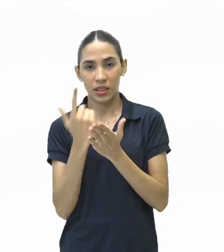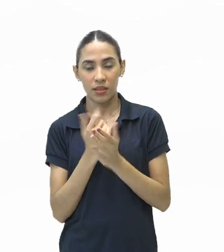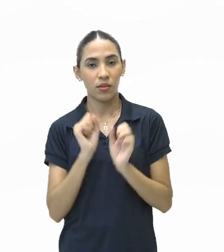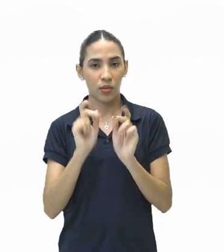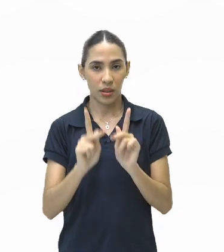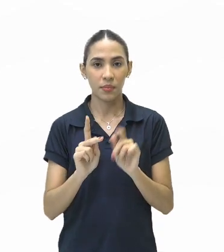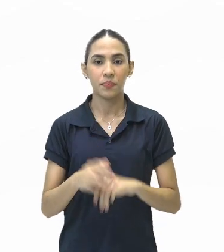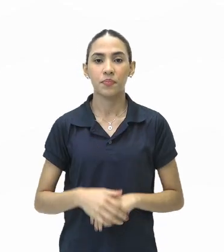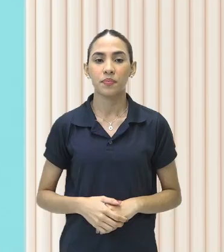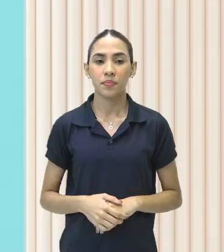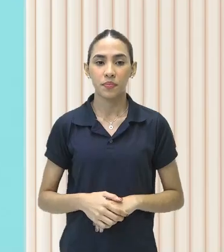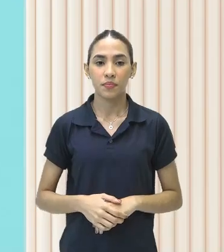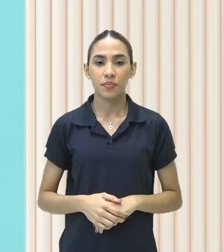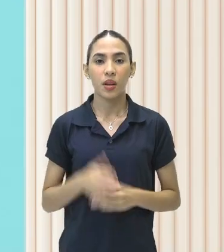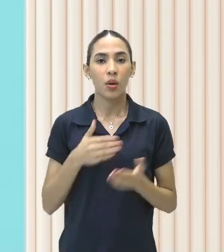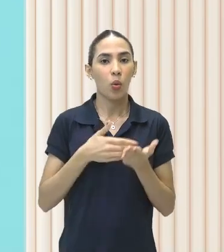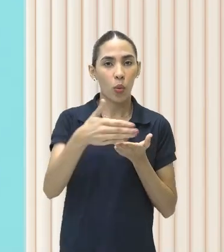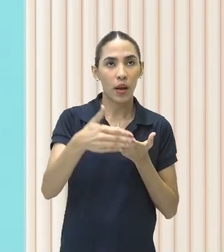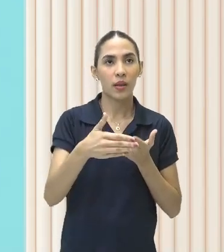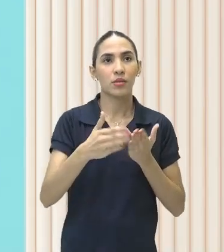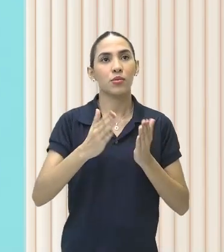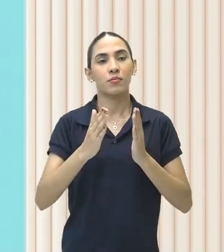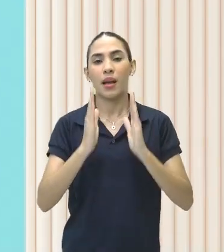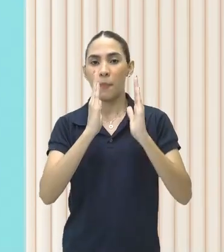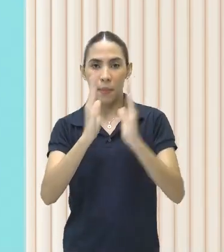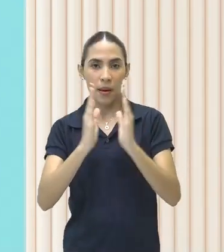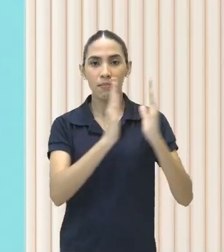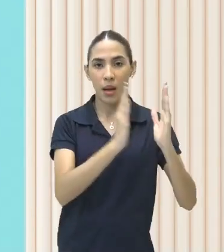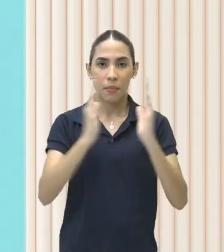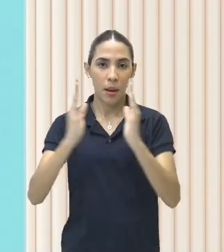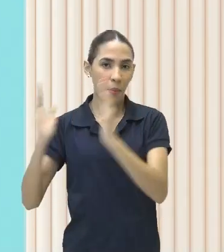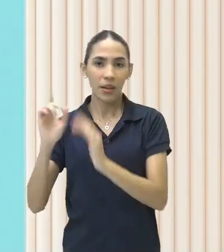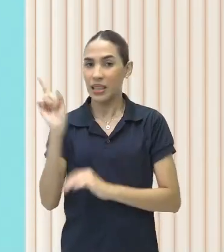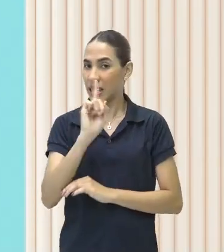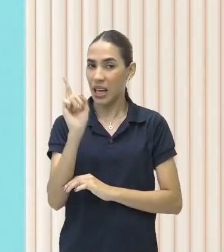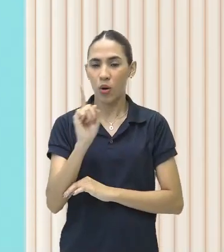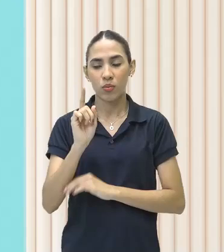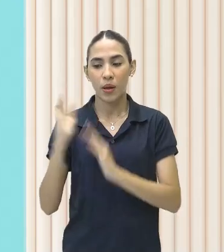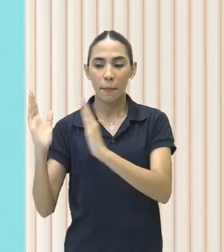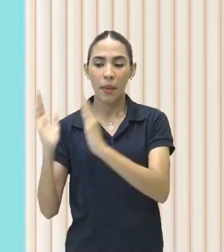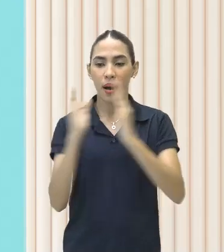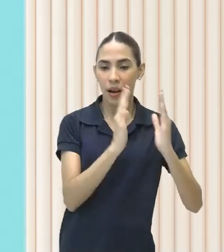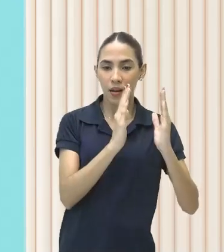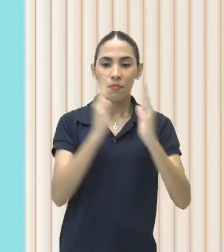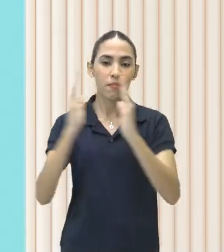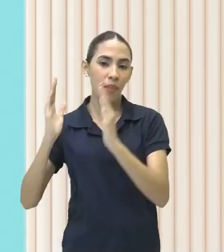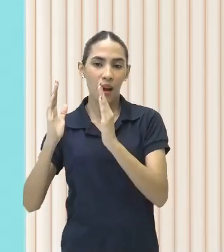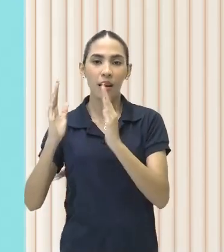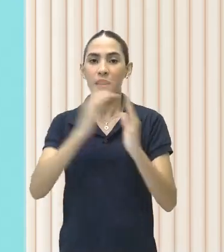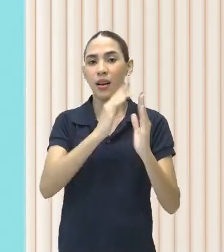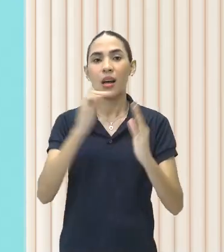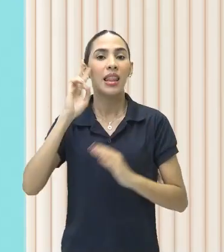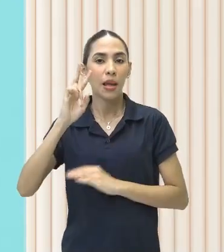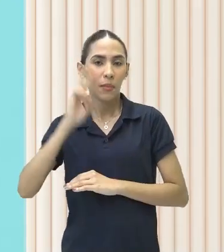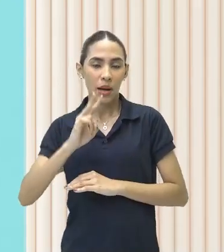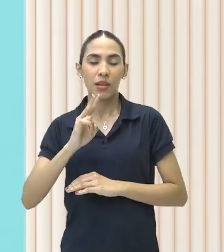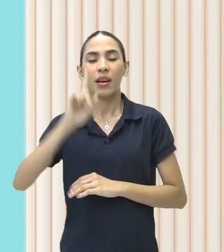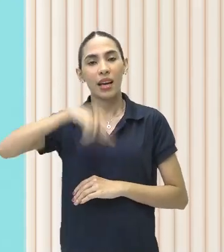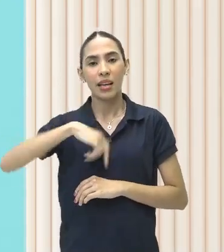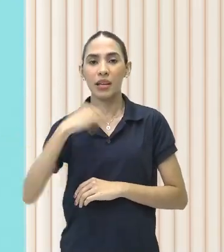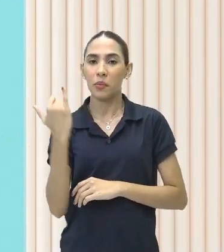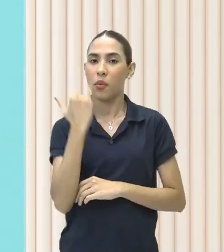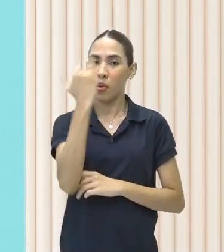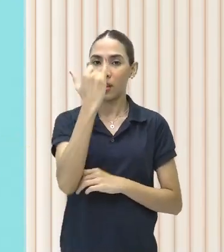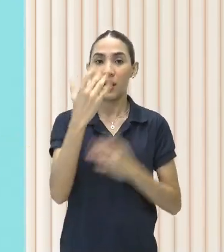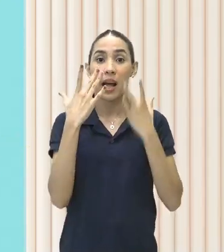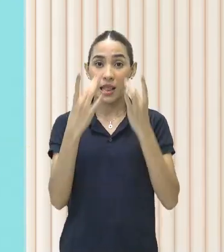vai seguir o começo, meio e fim, não, ele vai ter ali, né, mudando, porque a gente vai de acordo com vai lembrando, então é importante